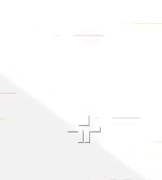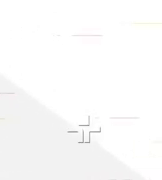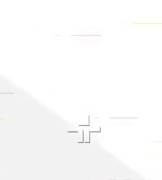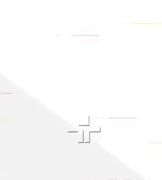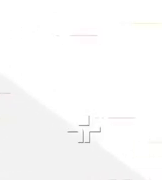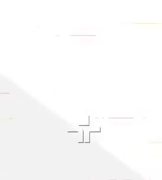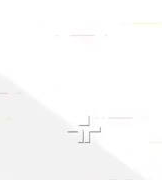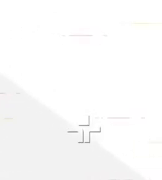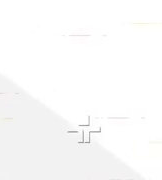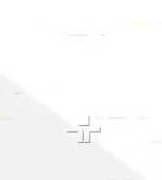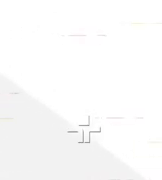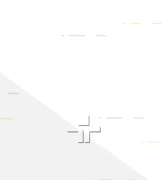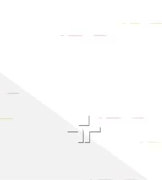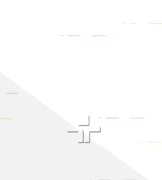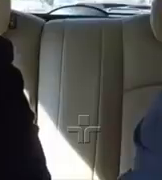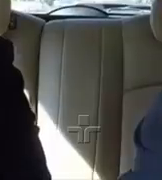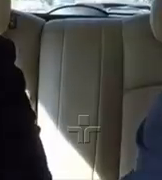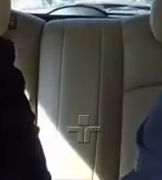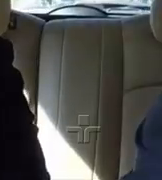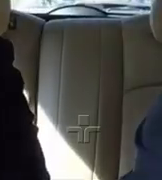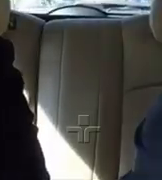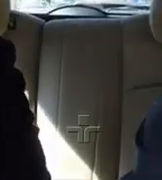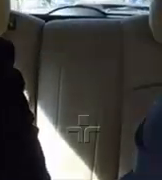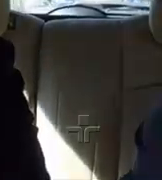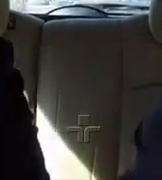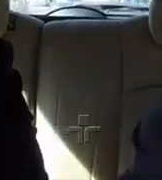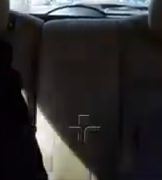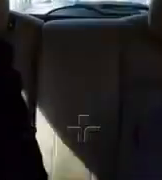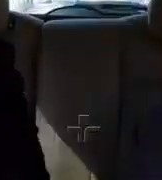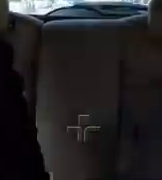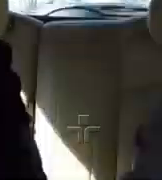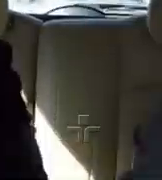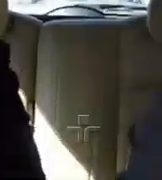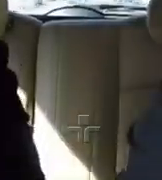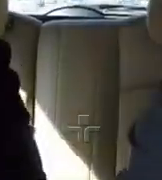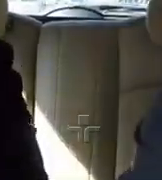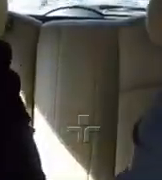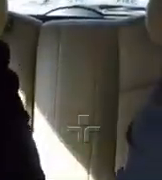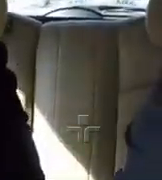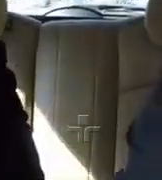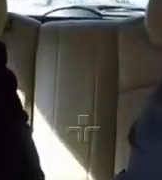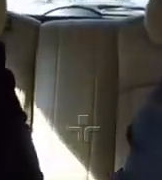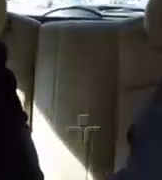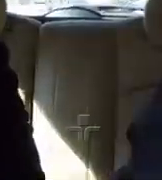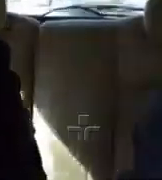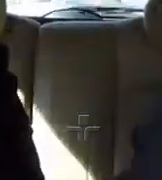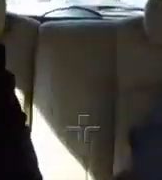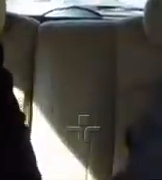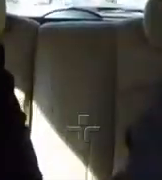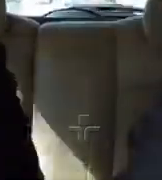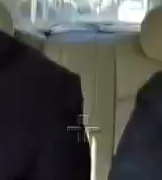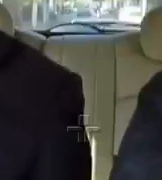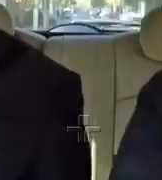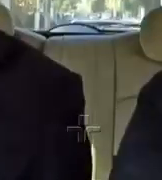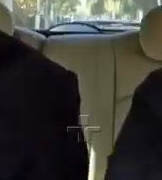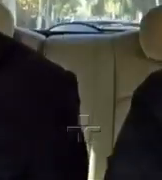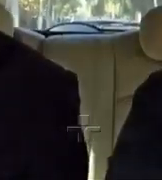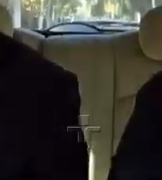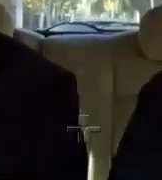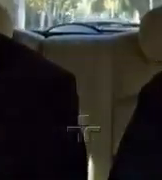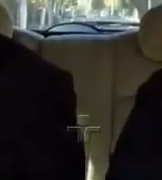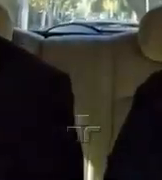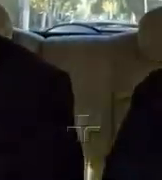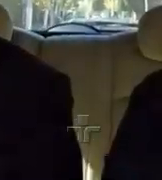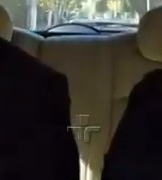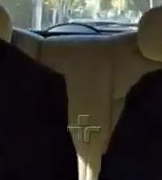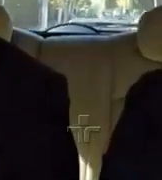Ter cultura pega bem. Bom, o William me abduziu e só me deixa sair do carro no momento que eu responder a entrevista. A possibilidade de